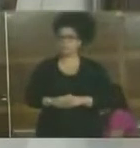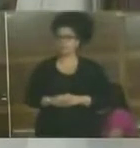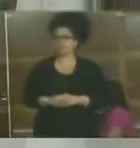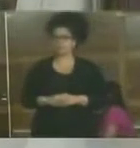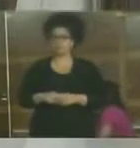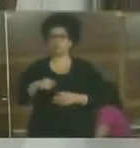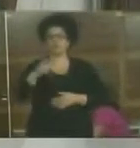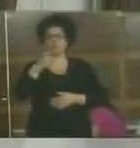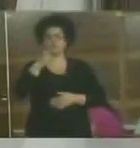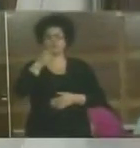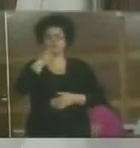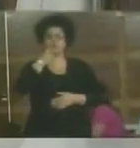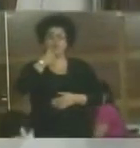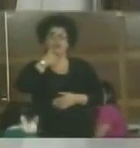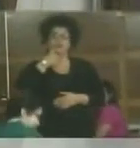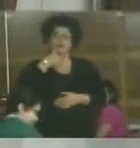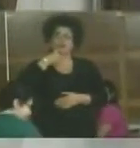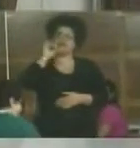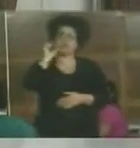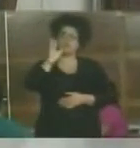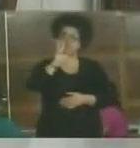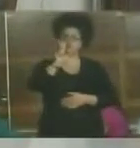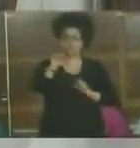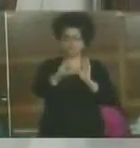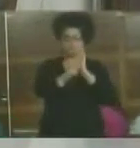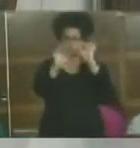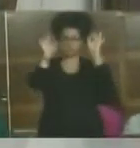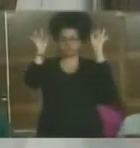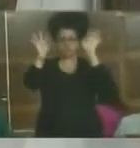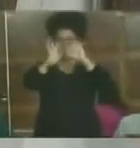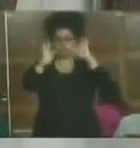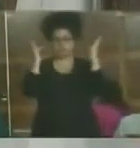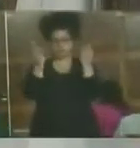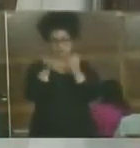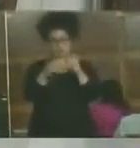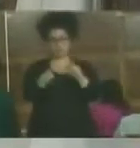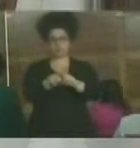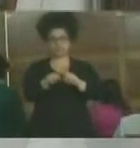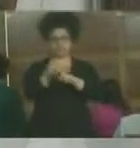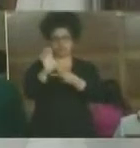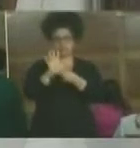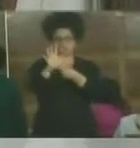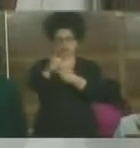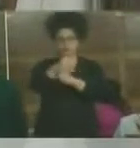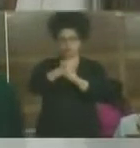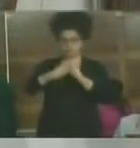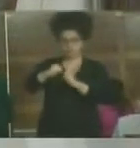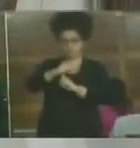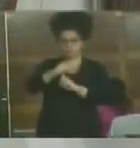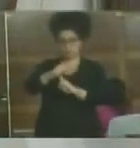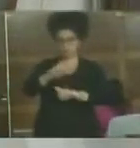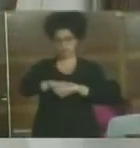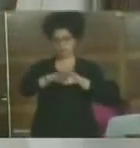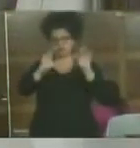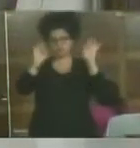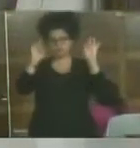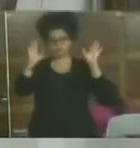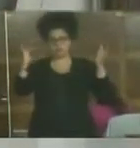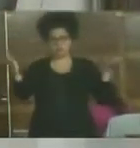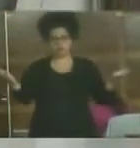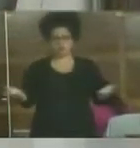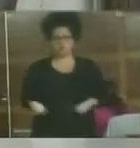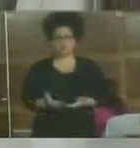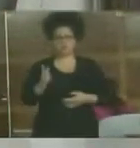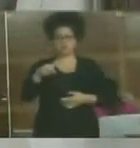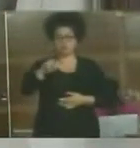da família e o dia da assistente social, né? Deixar meus parabéns a eles e mais especial ainda hoje, que é